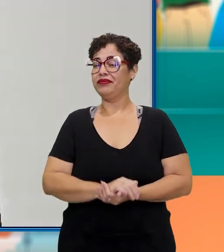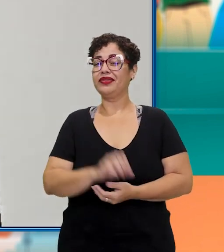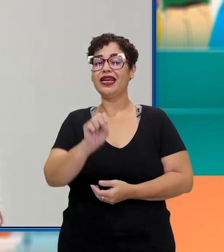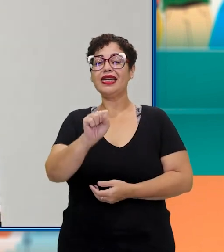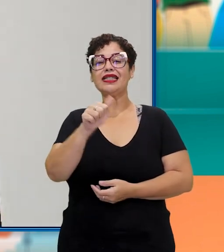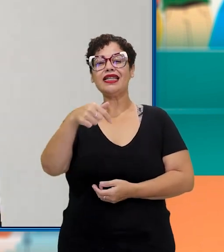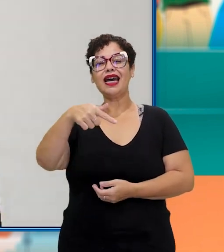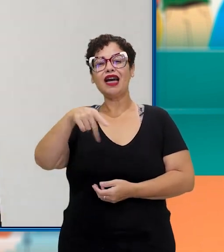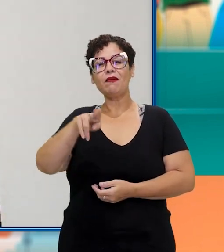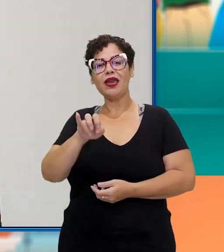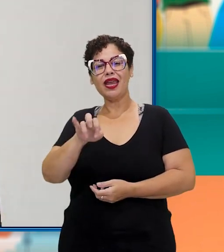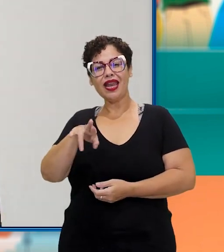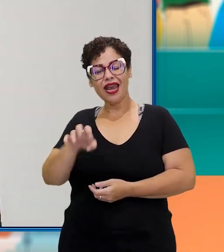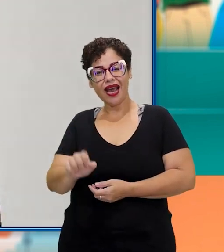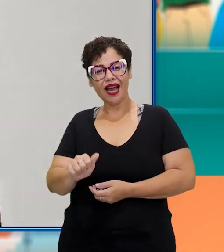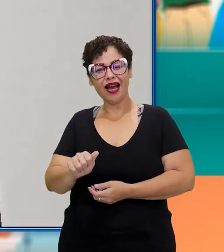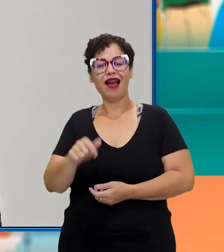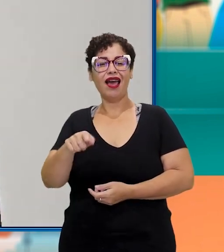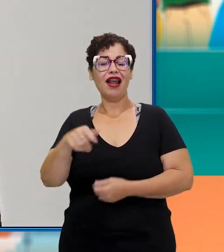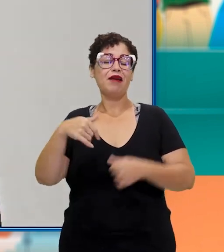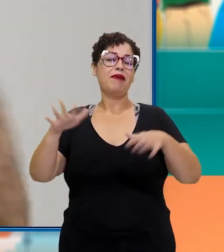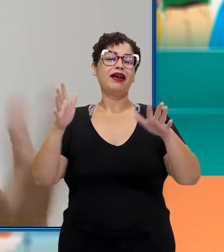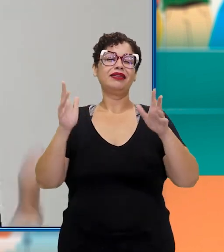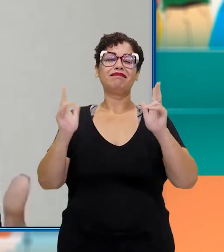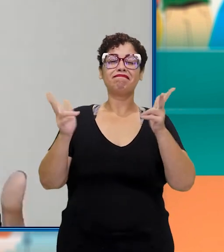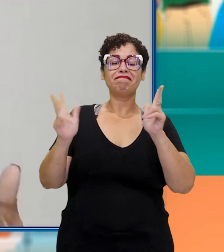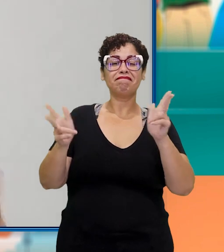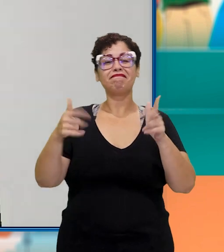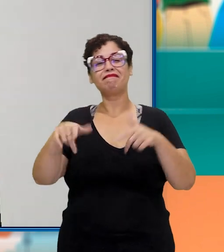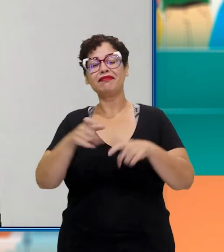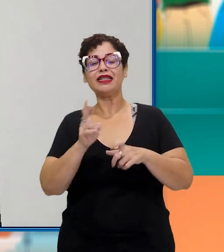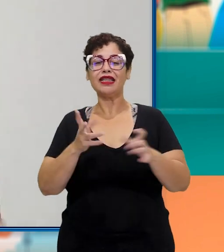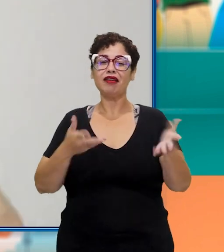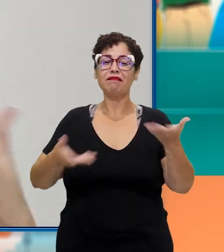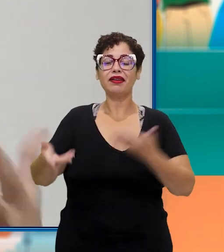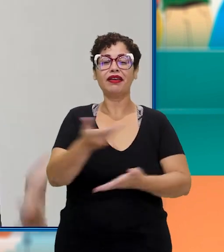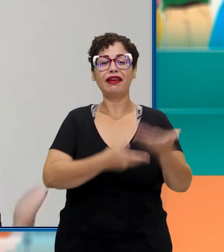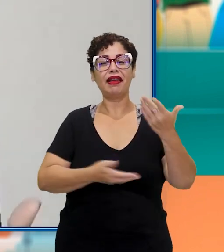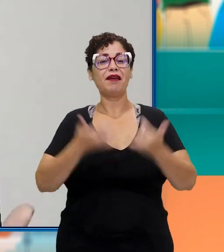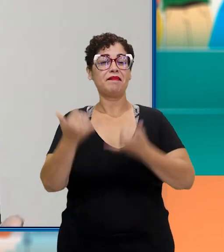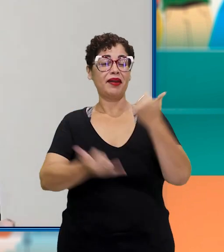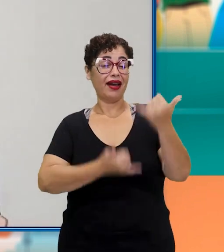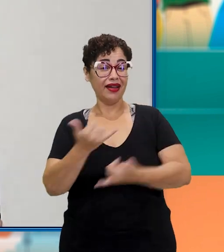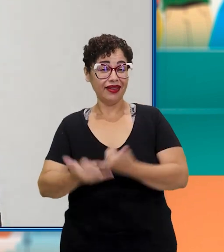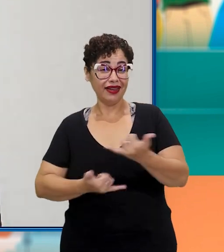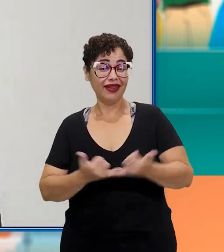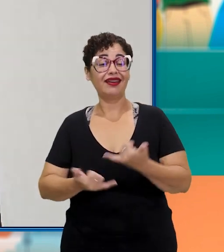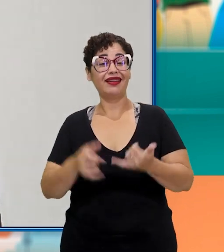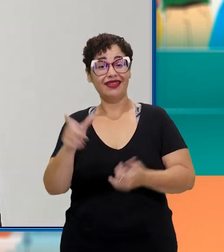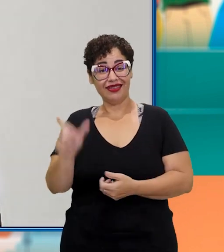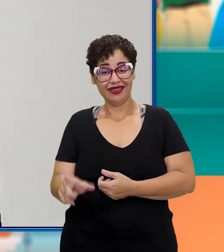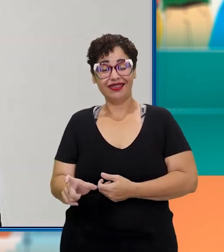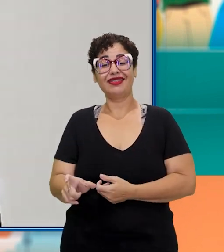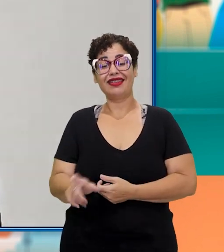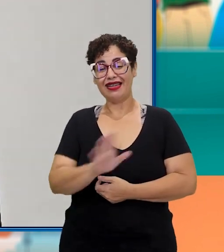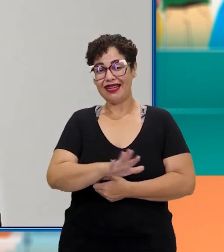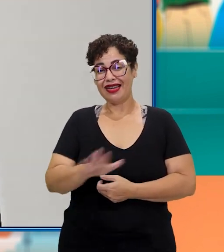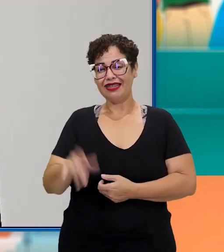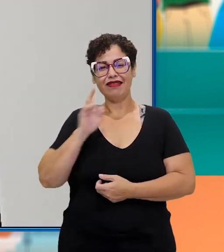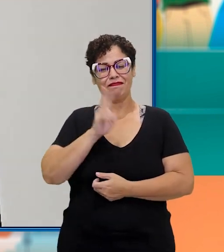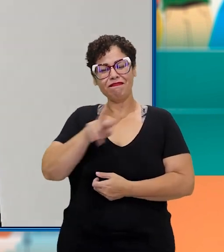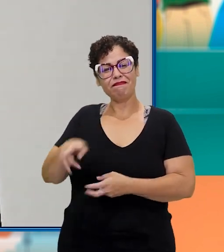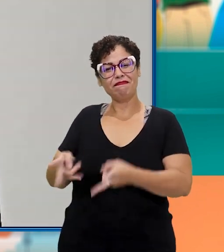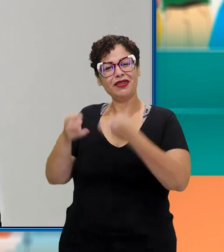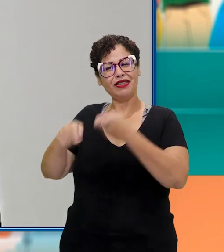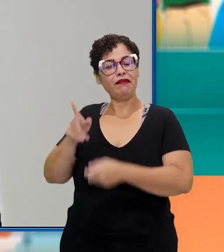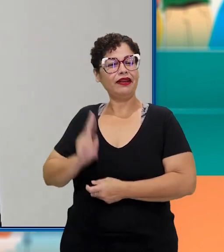a criança sanguínea. Ela é o tipo mais popular, sempre envolvida com brincadeiras. Elas